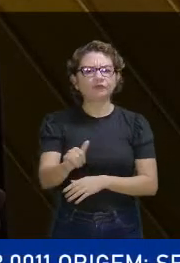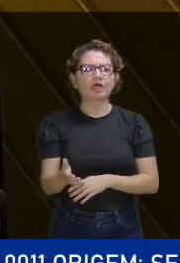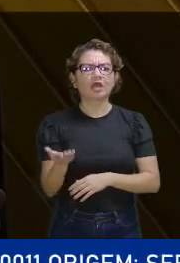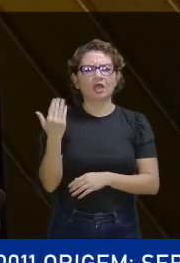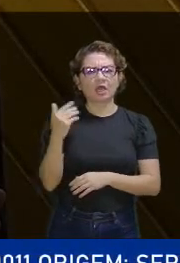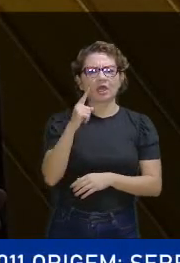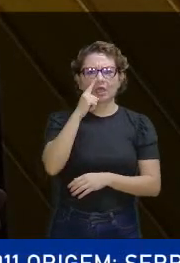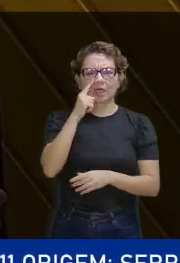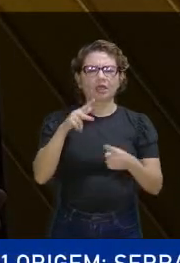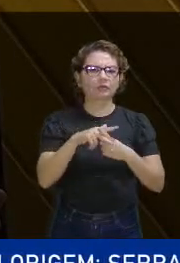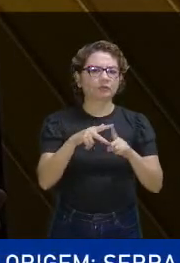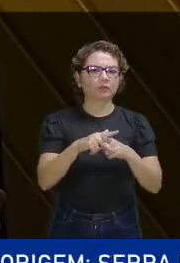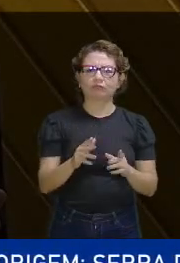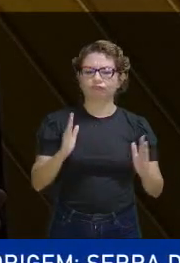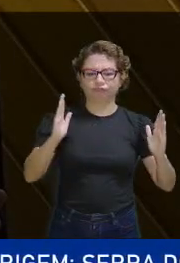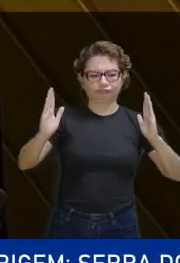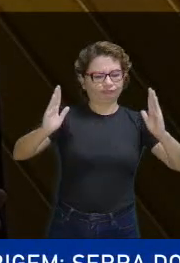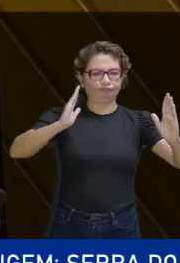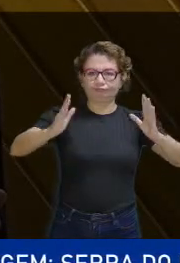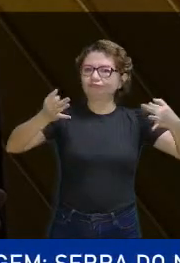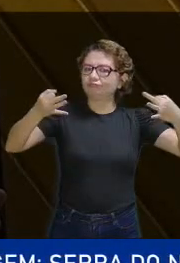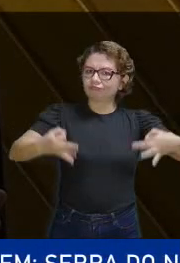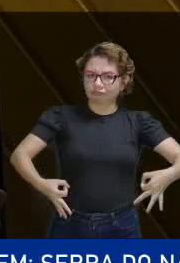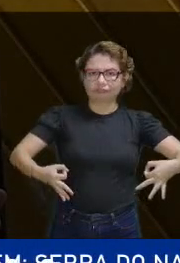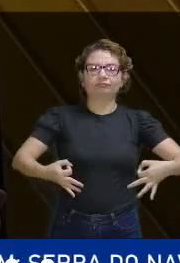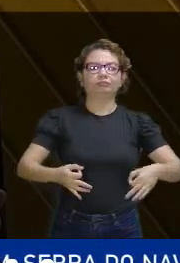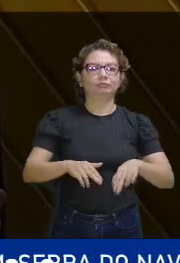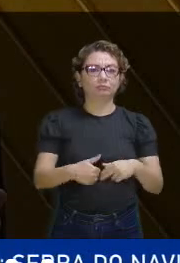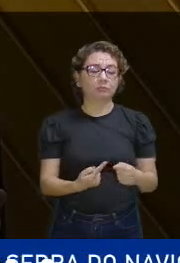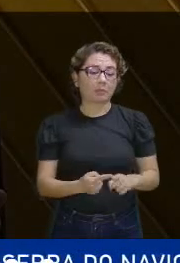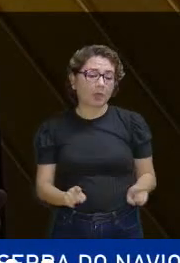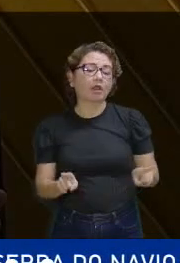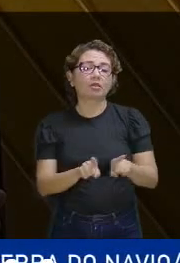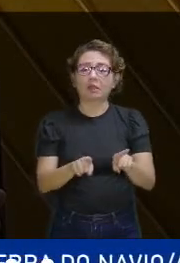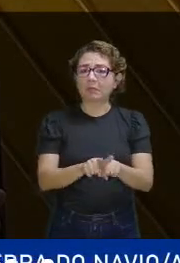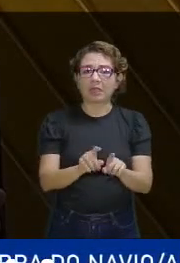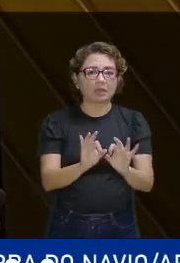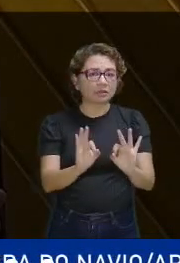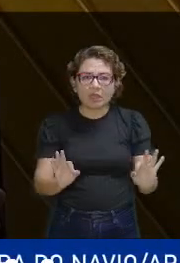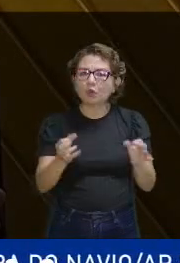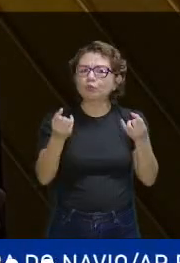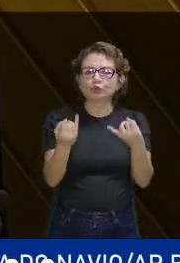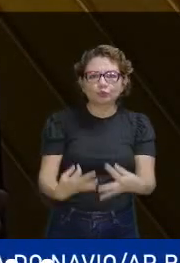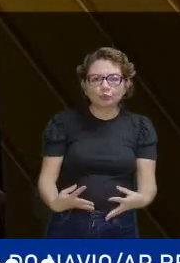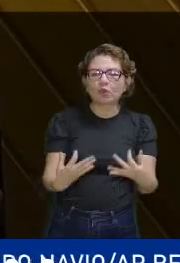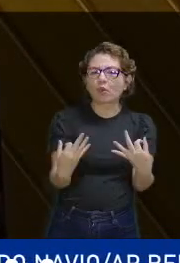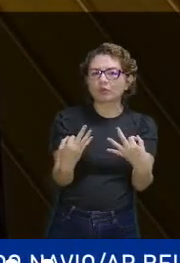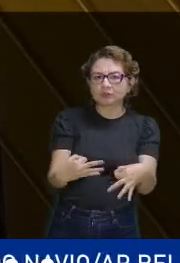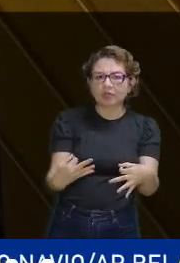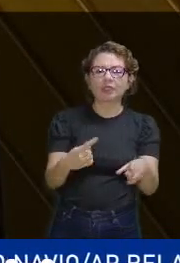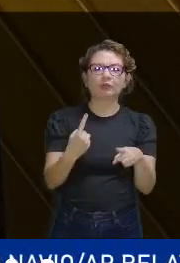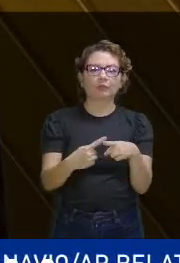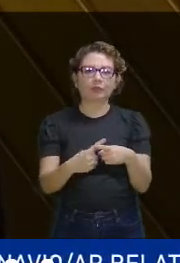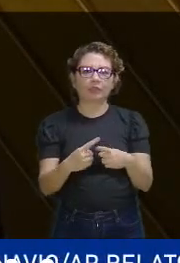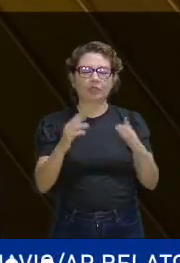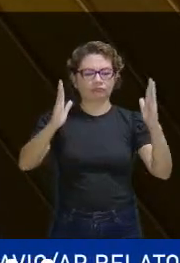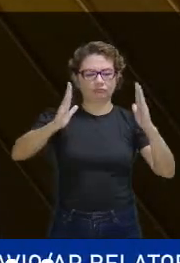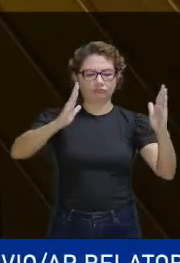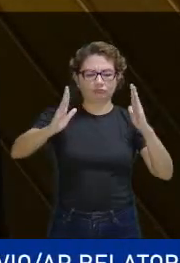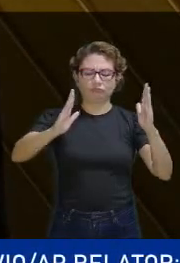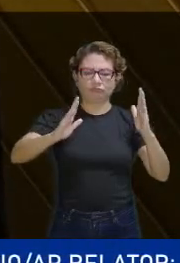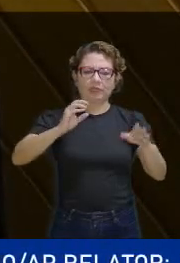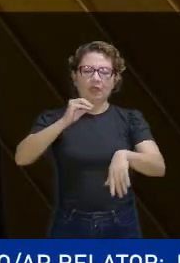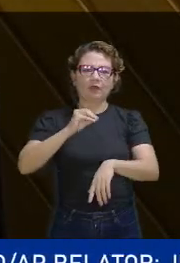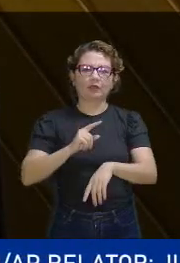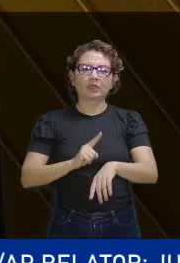as falhas e não o fez no prazo assinalado. Tampouco apresentou justificativa idônea para a intempestividade, mesmo